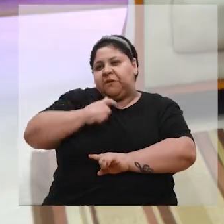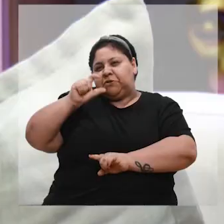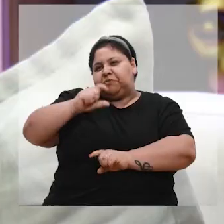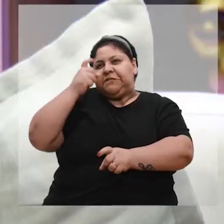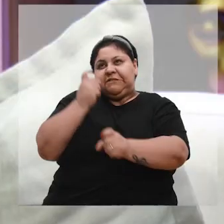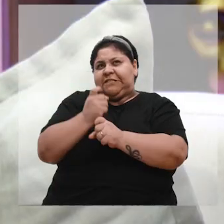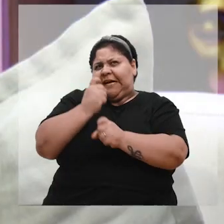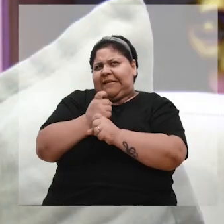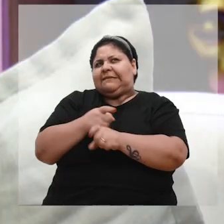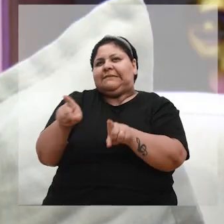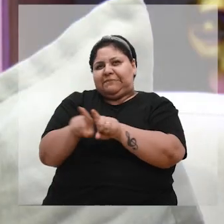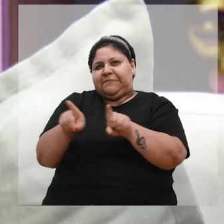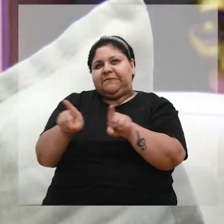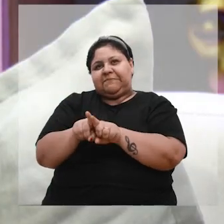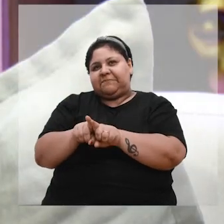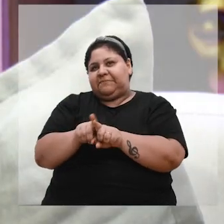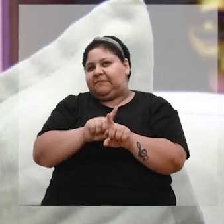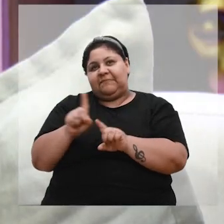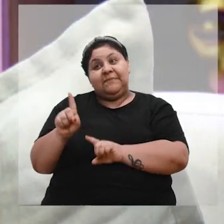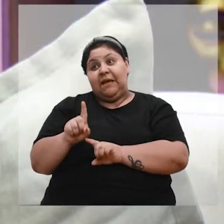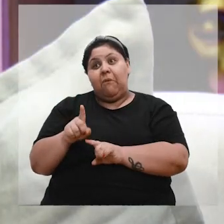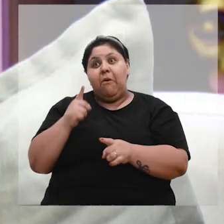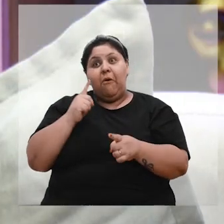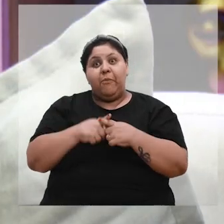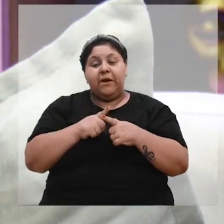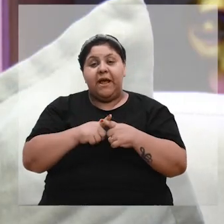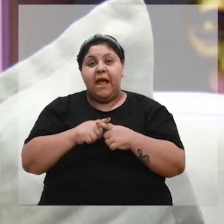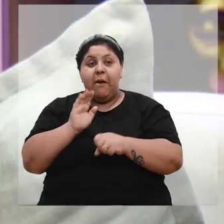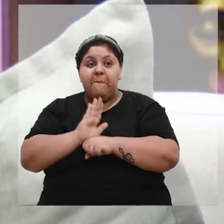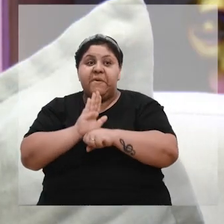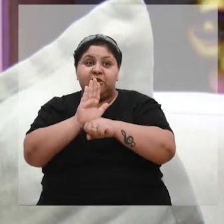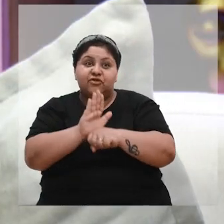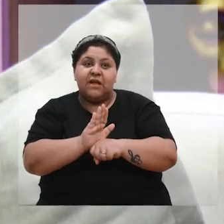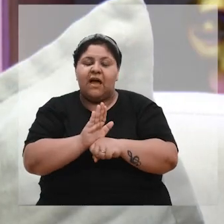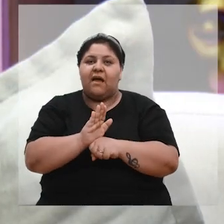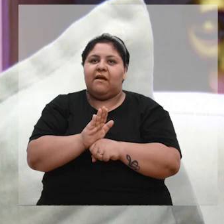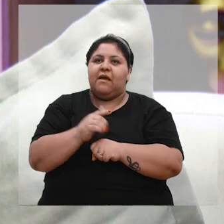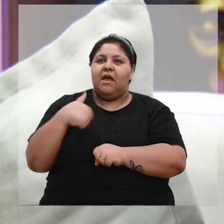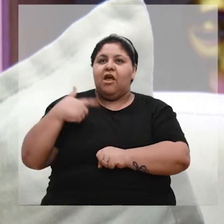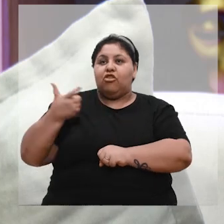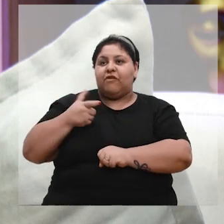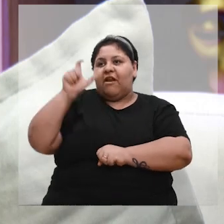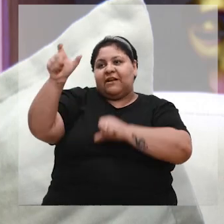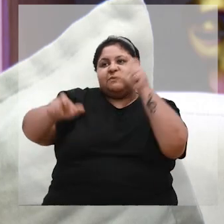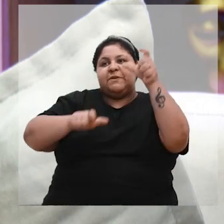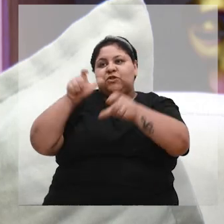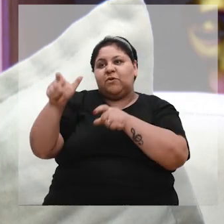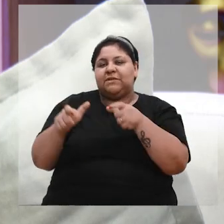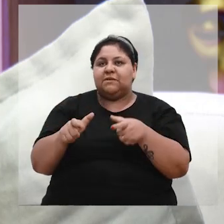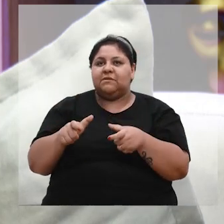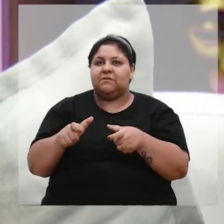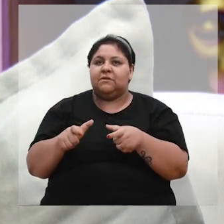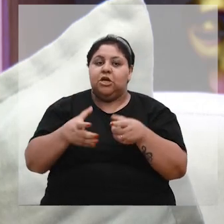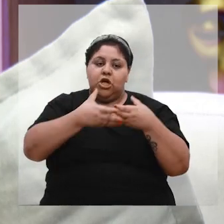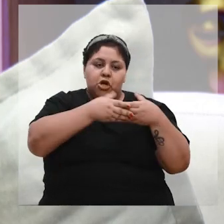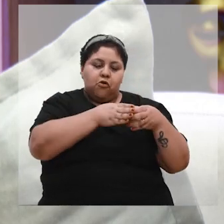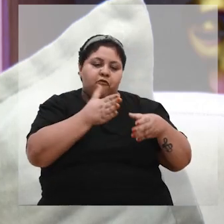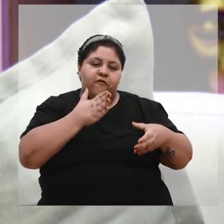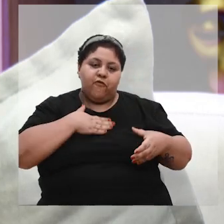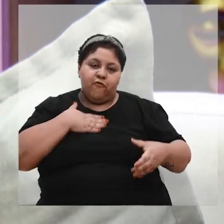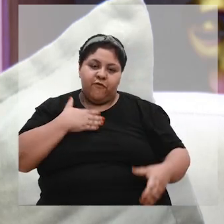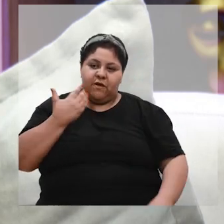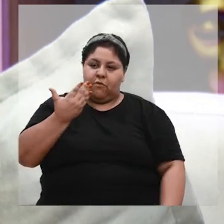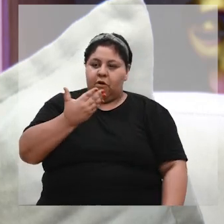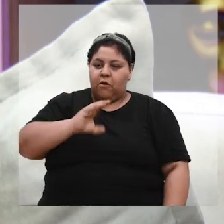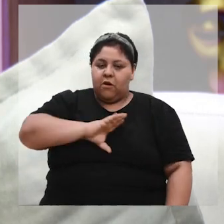lá vem a Milena cobrando se eu fui no médico ou não, mas é justamente isso, porque realmente eu acho que eu não quero que as pessoas, né, que convivem